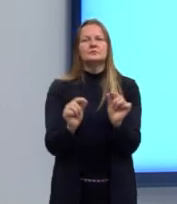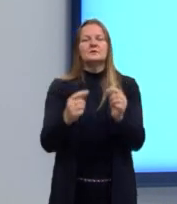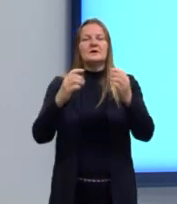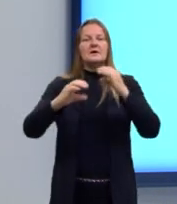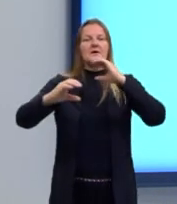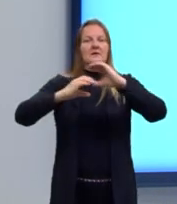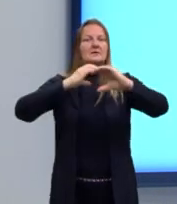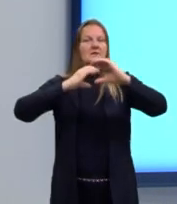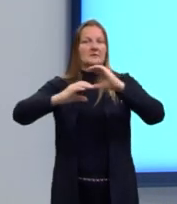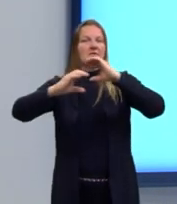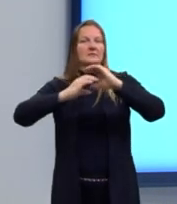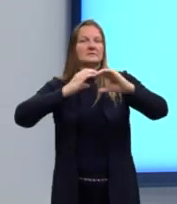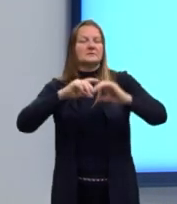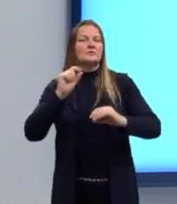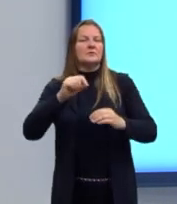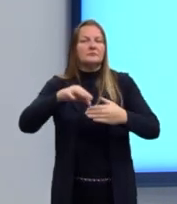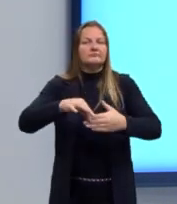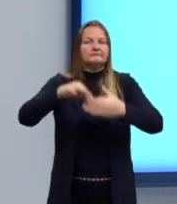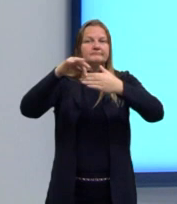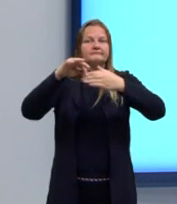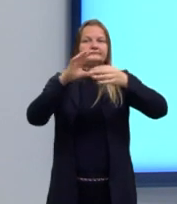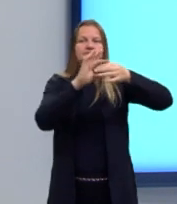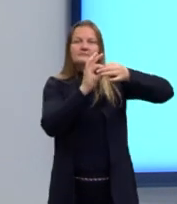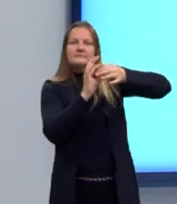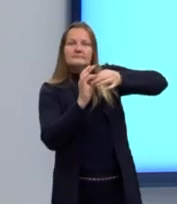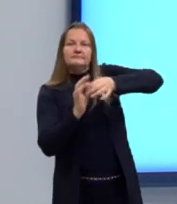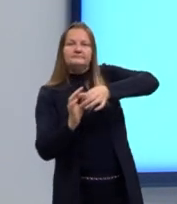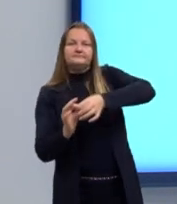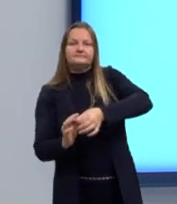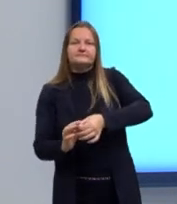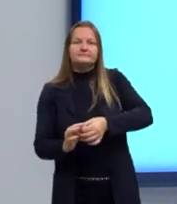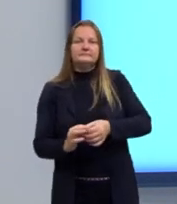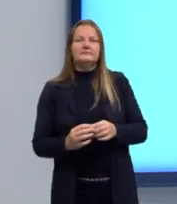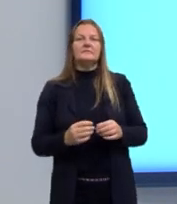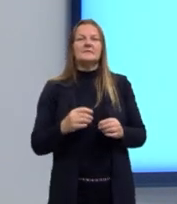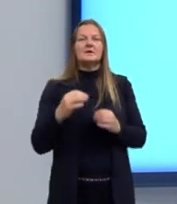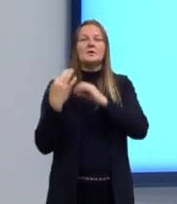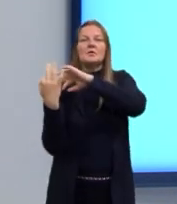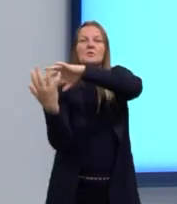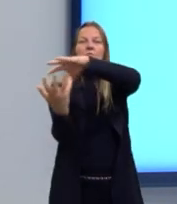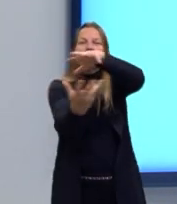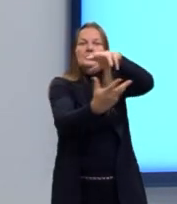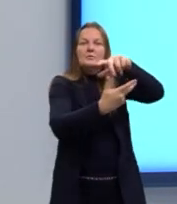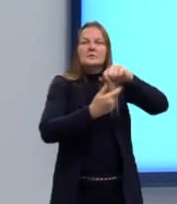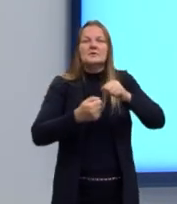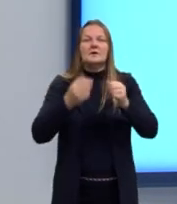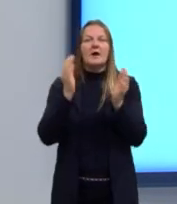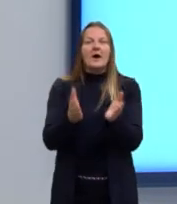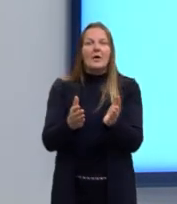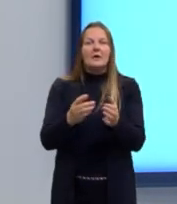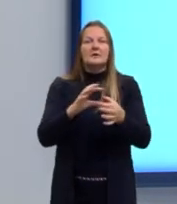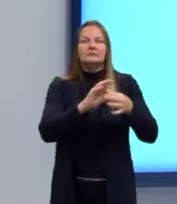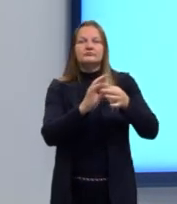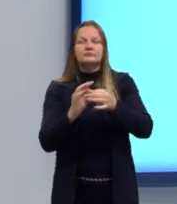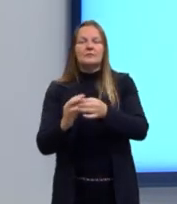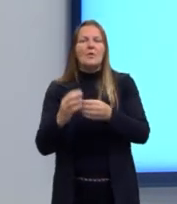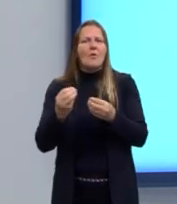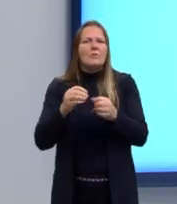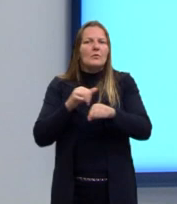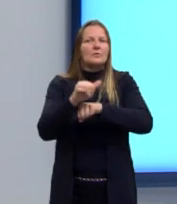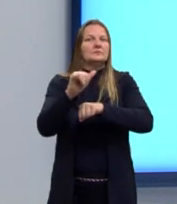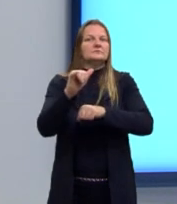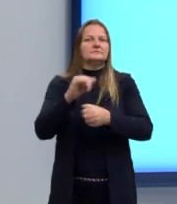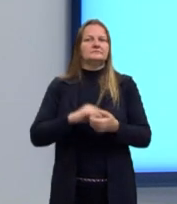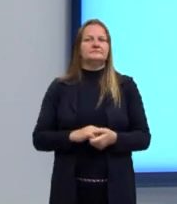canção ressalta-se a coexistência no contexto internacional atual da seguintes